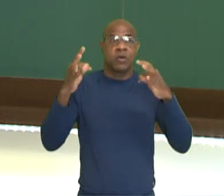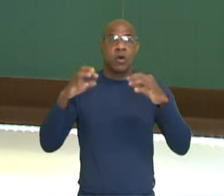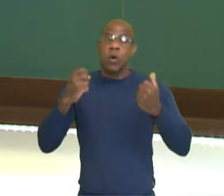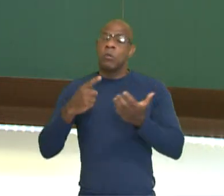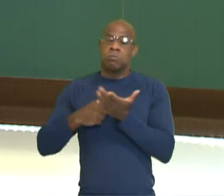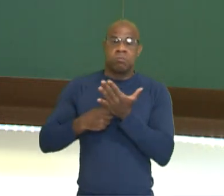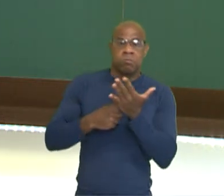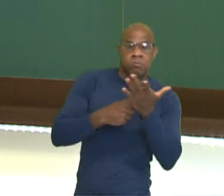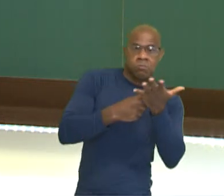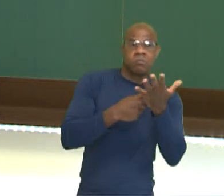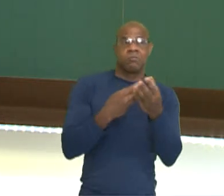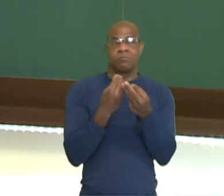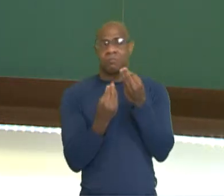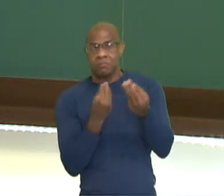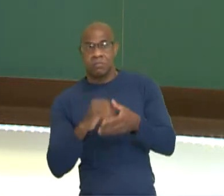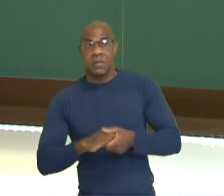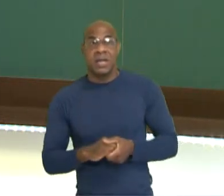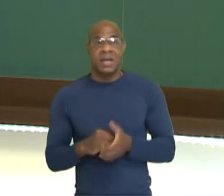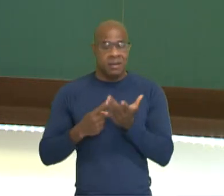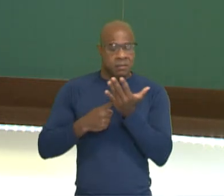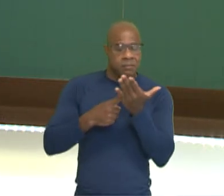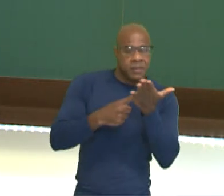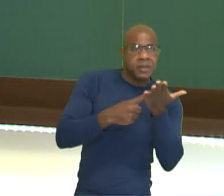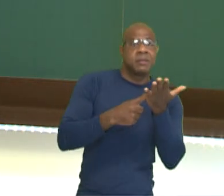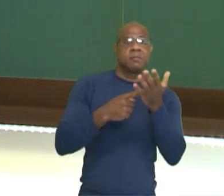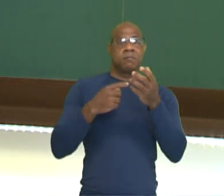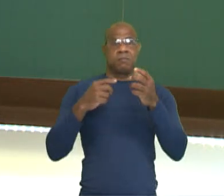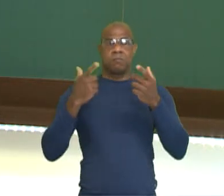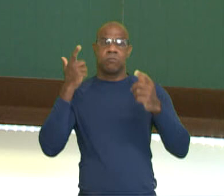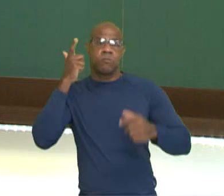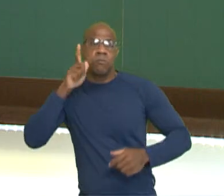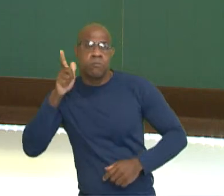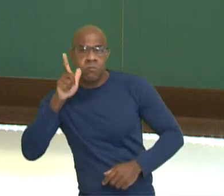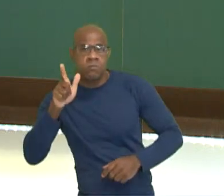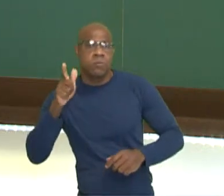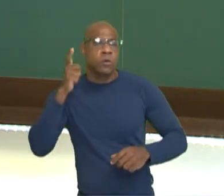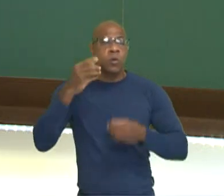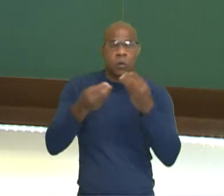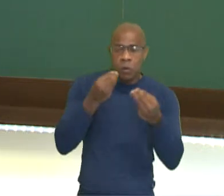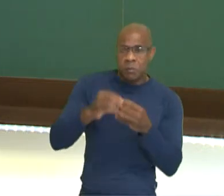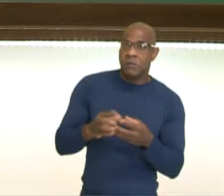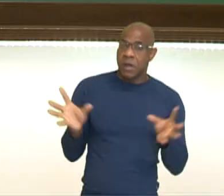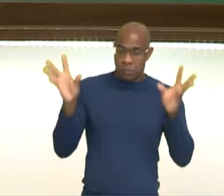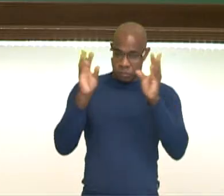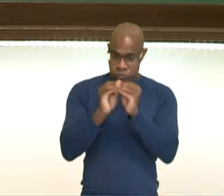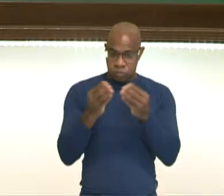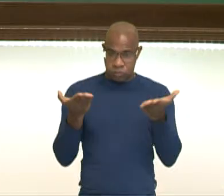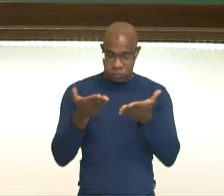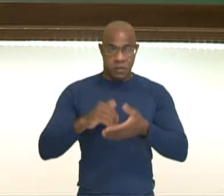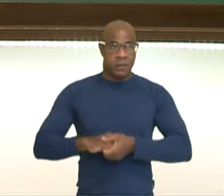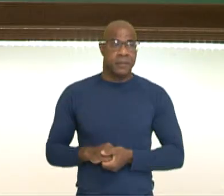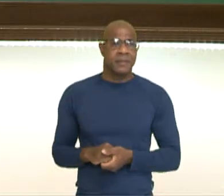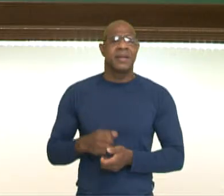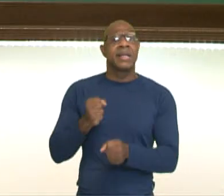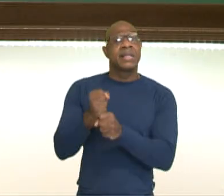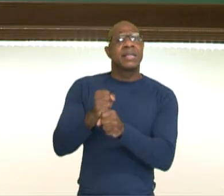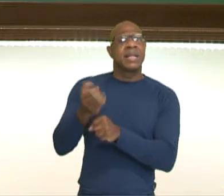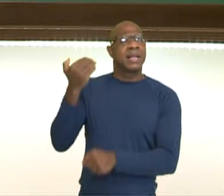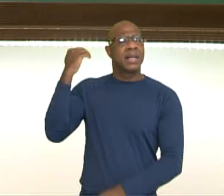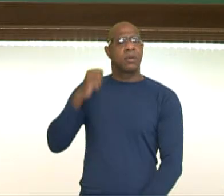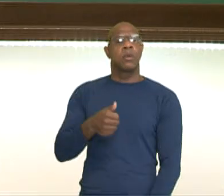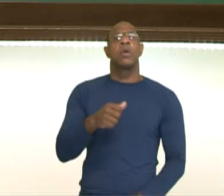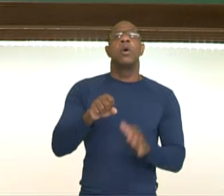sim. Quando falamos de tecnologia, veja, eu vou dar uma contextualizada para você. Lá no século XII,